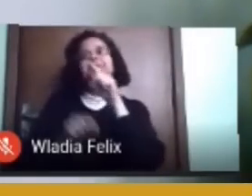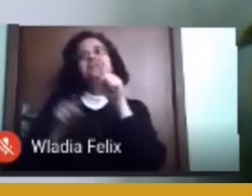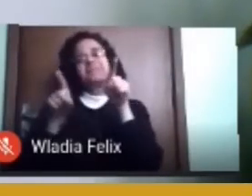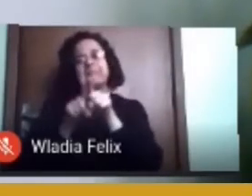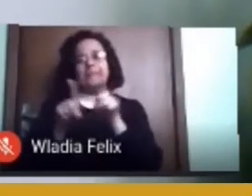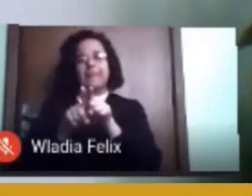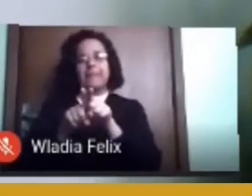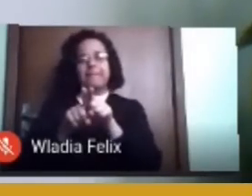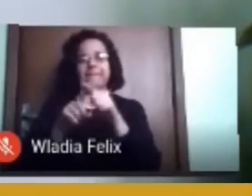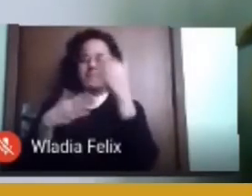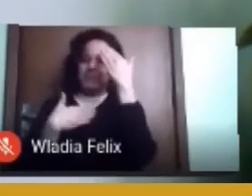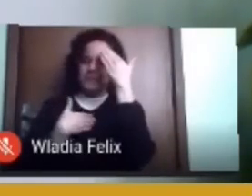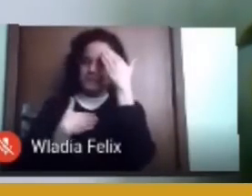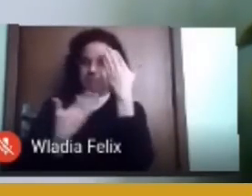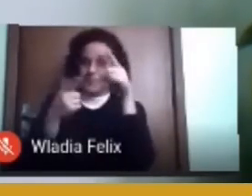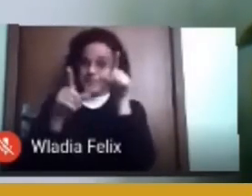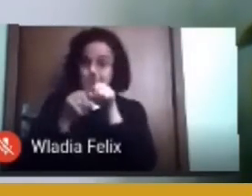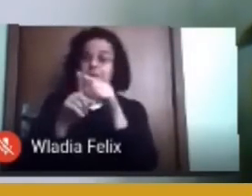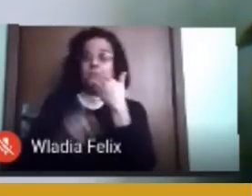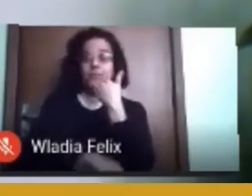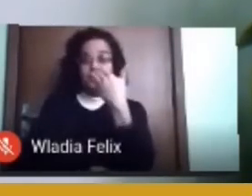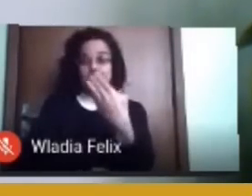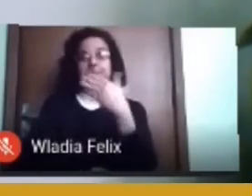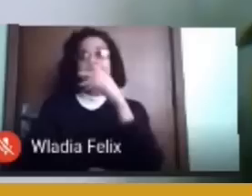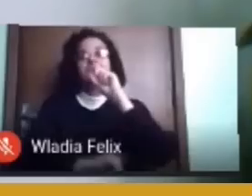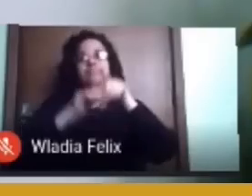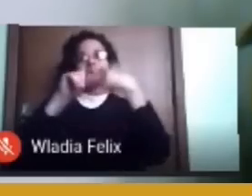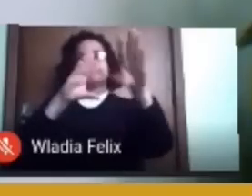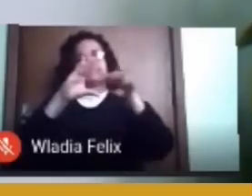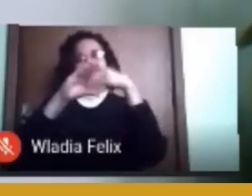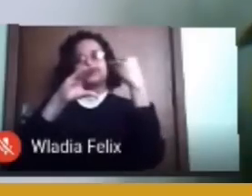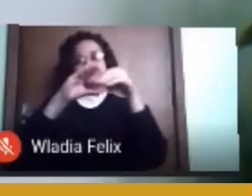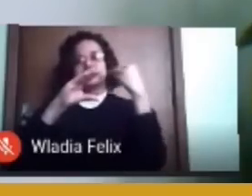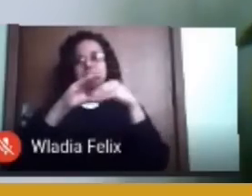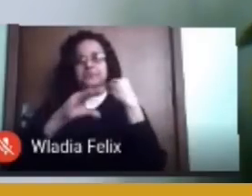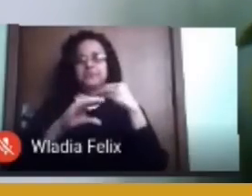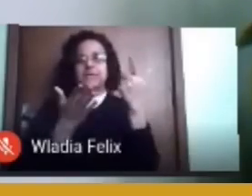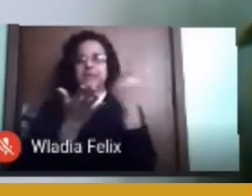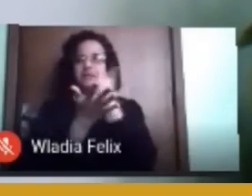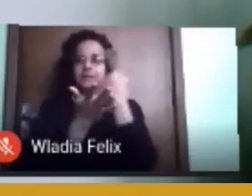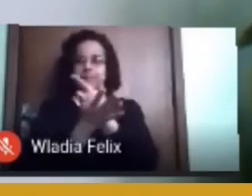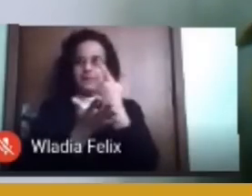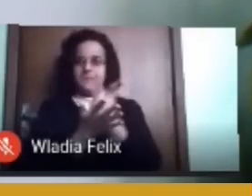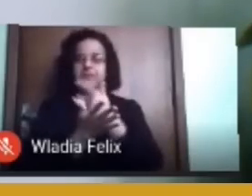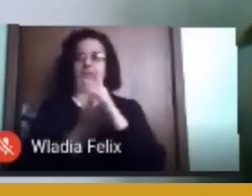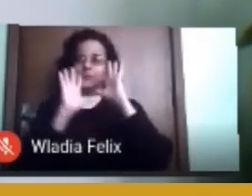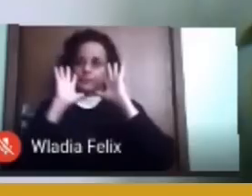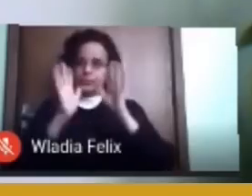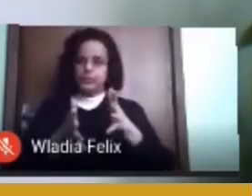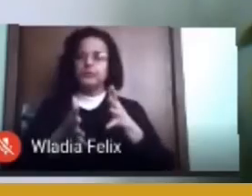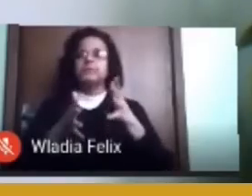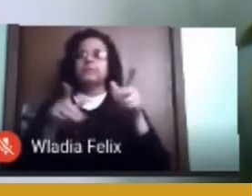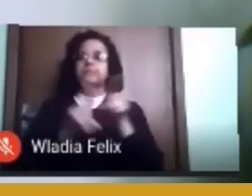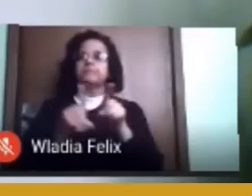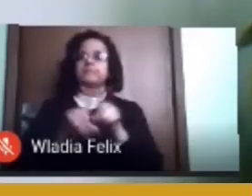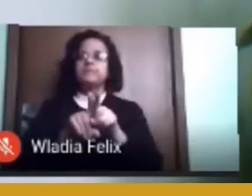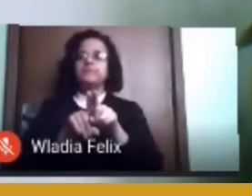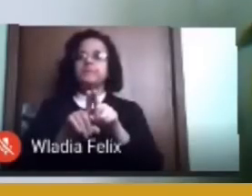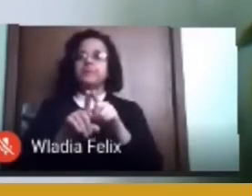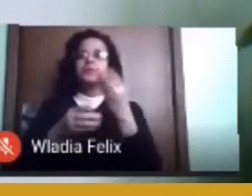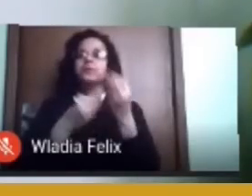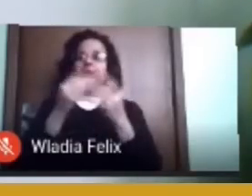estou muito feliz por essa sua fala, tá? Agradeço muito esse carinho, esse olhar, e contamos com você presencialmente,